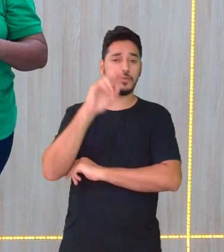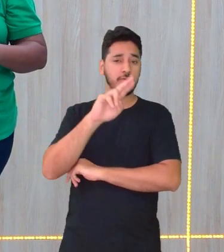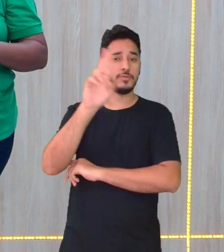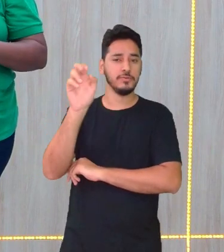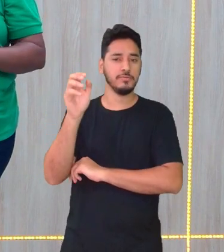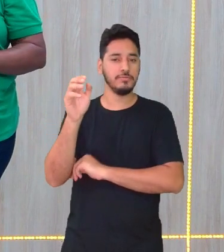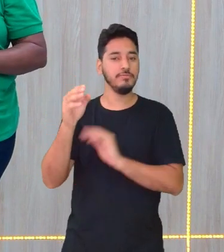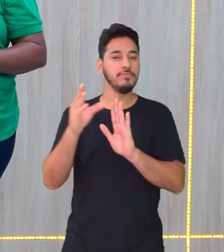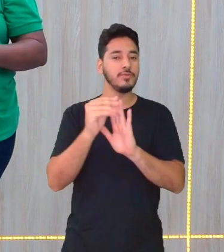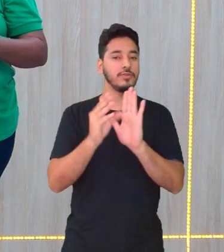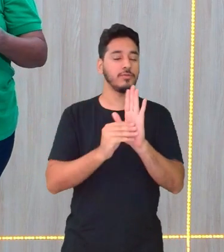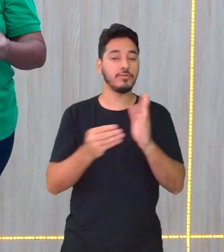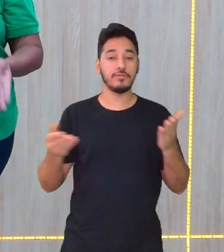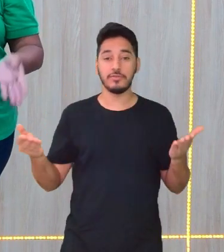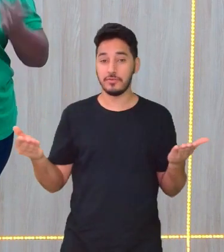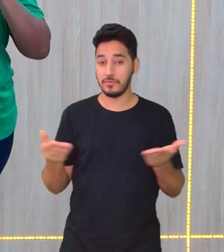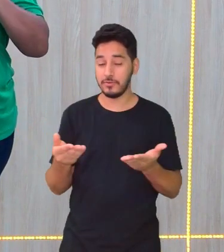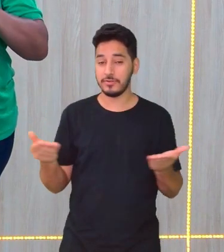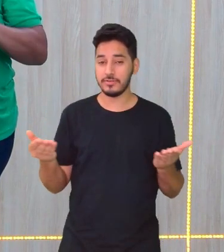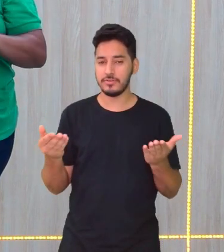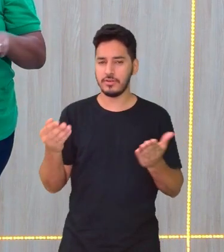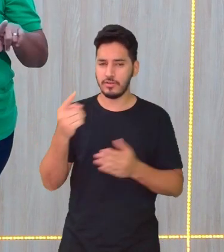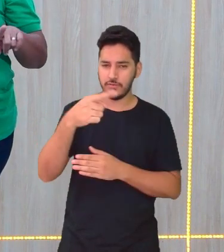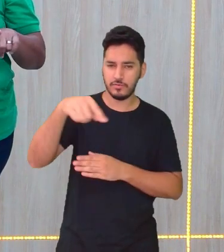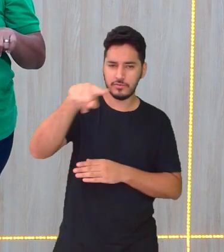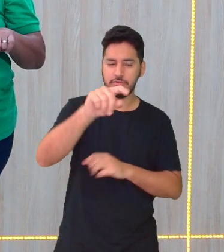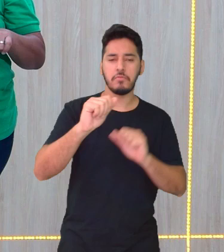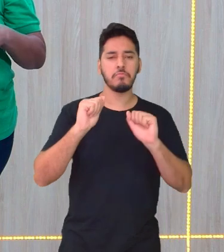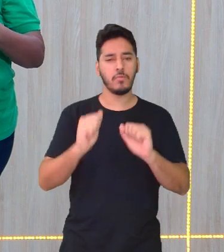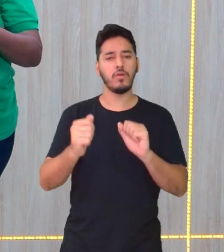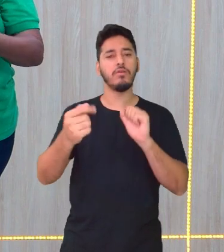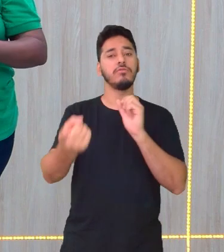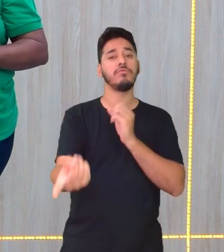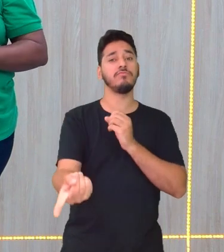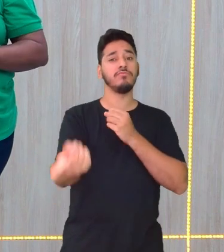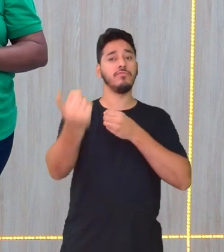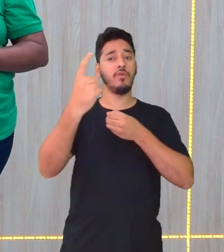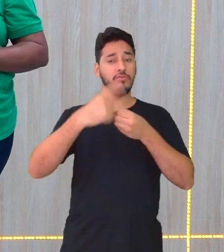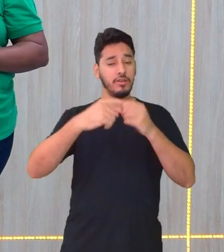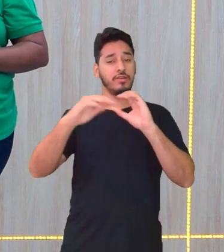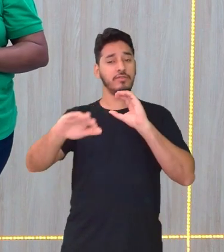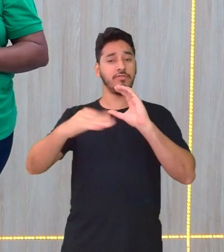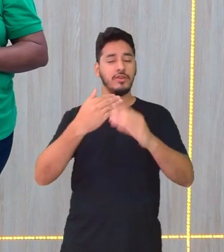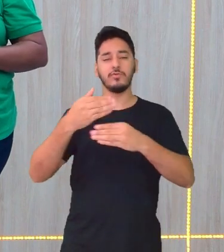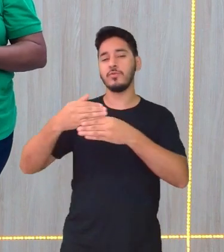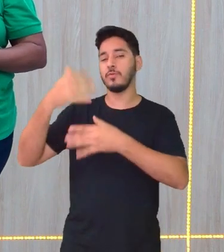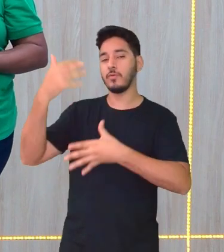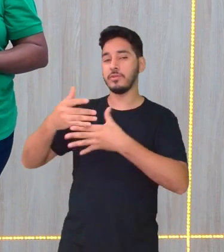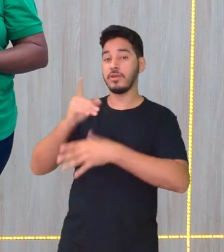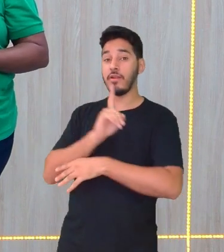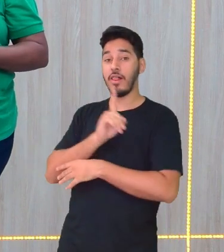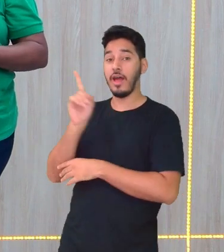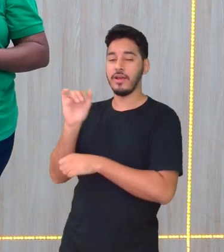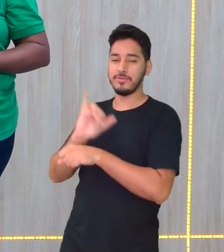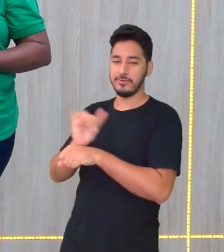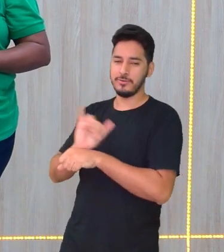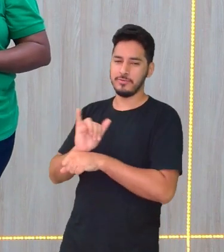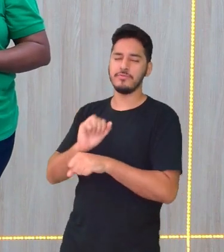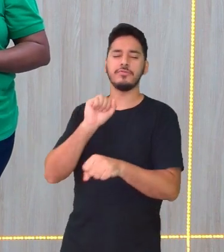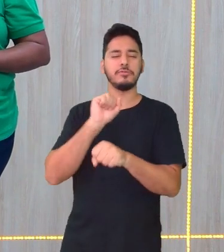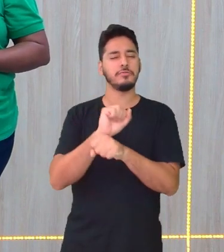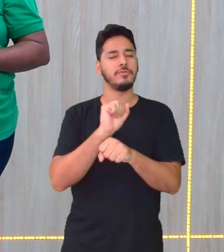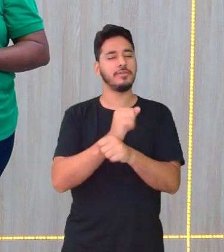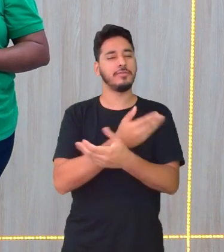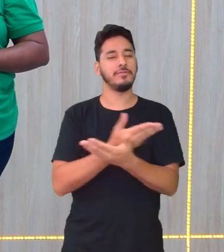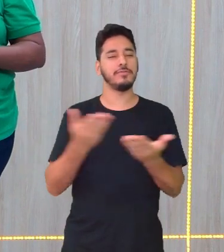assunto que a gente trabalhou. E vocês podem aí fazer a devolutiva nos comentários lá no YouTube. Eu fico aguardando,